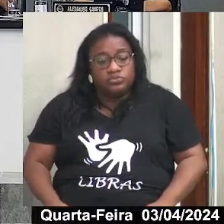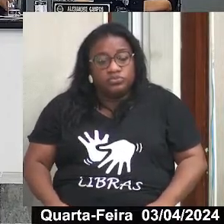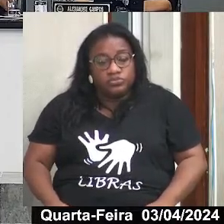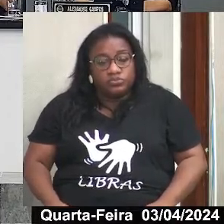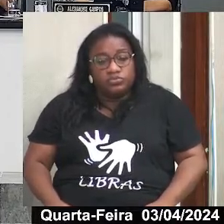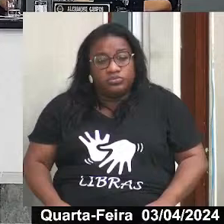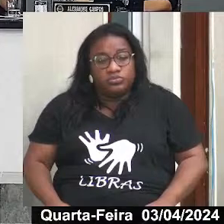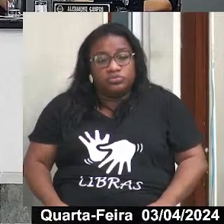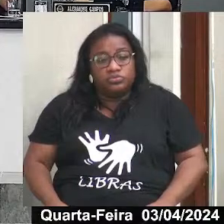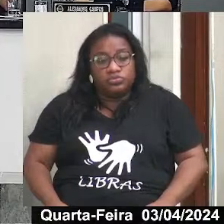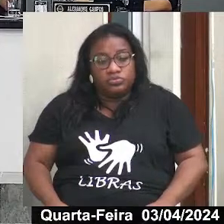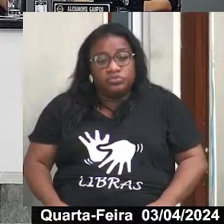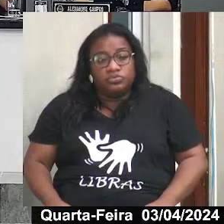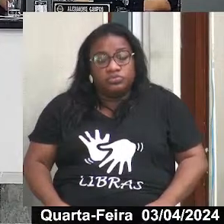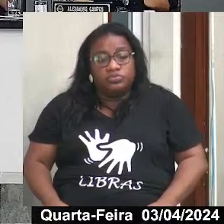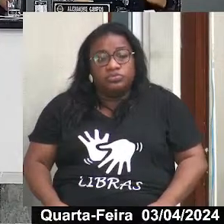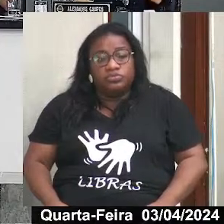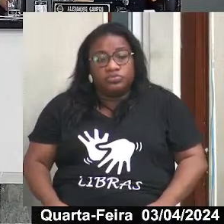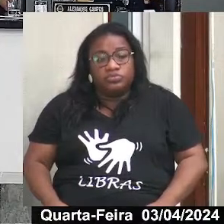Sem bala.